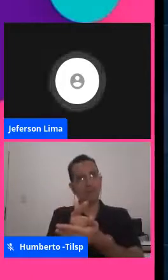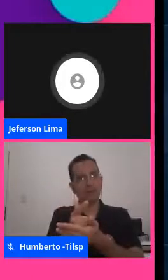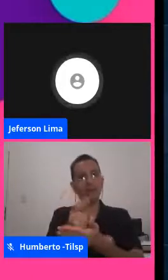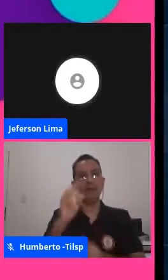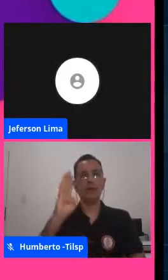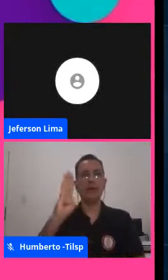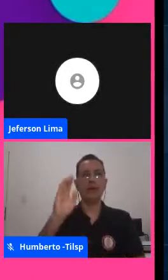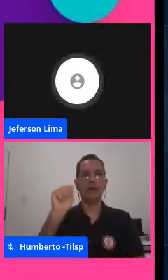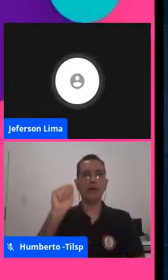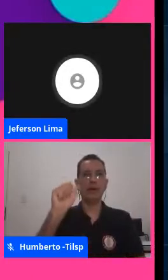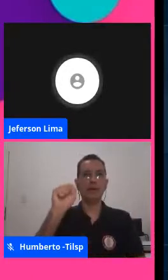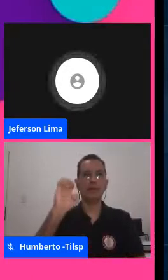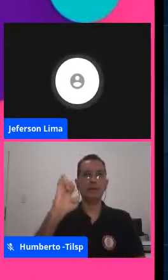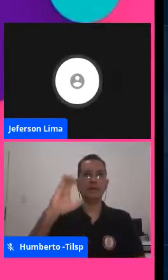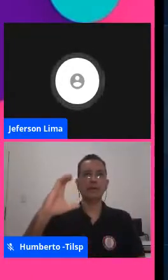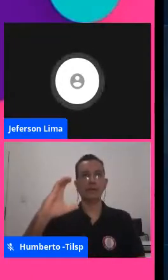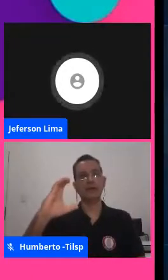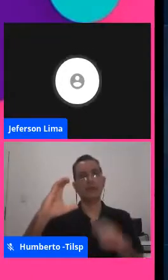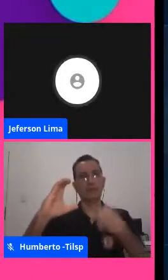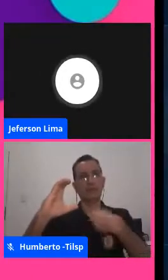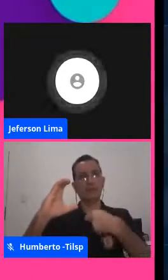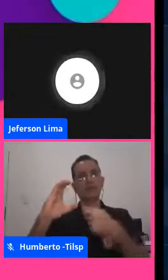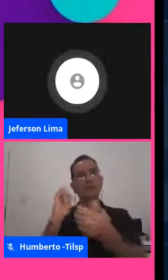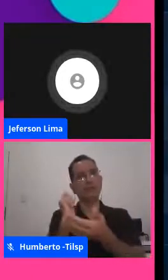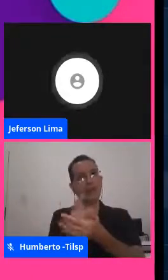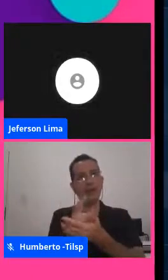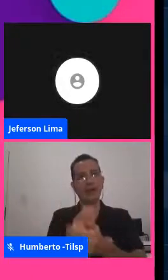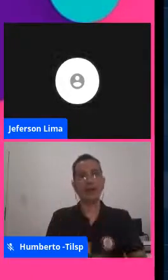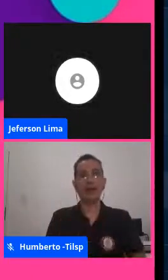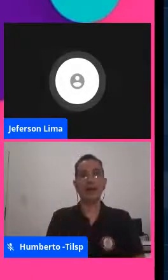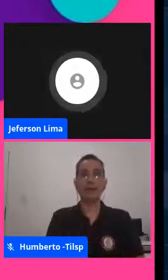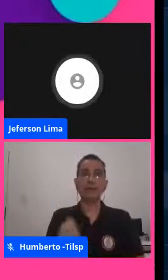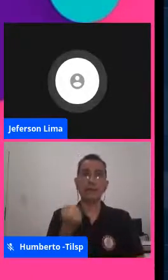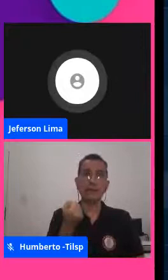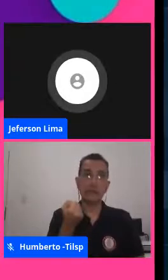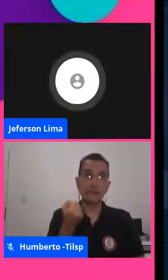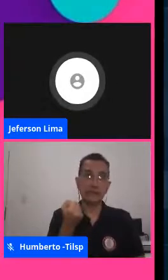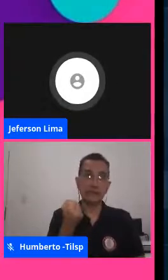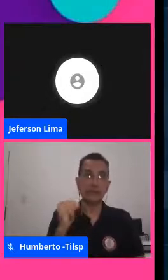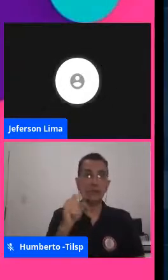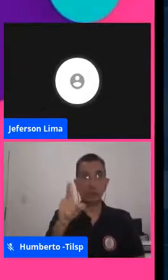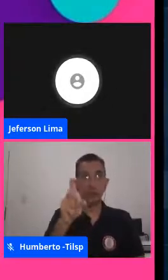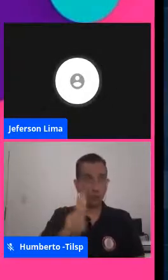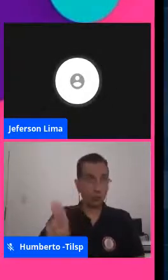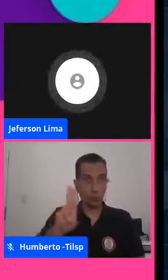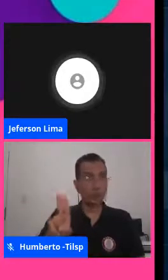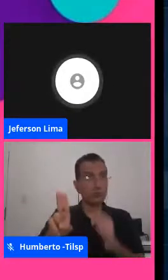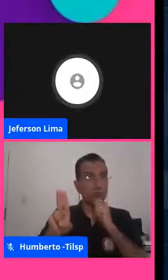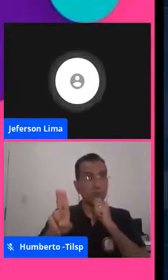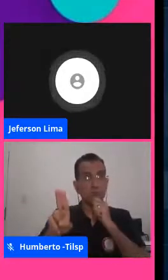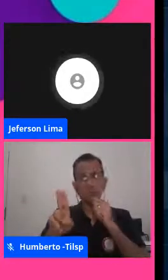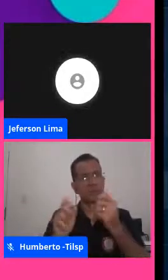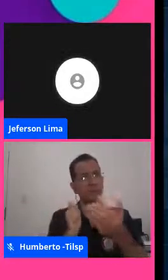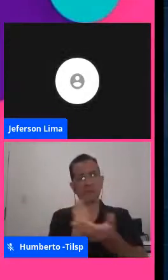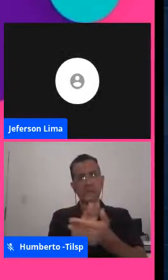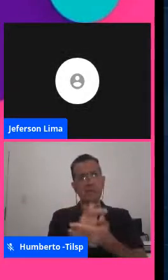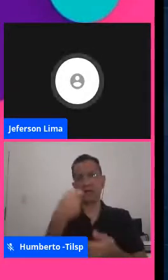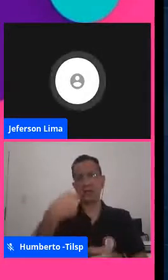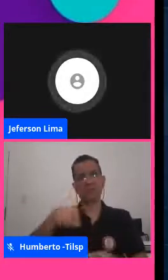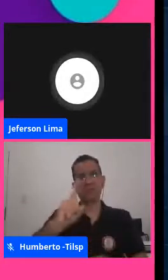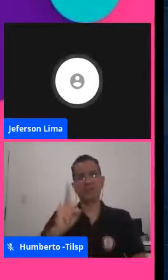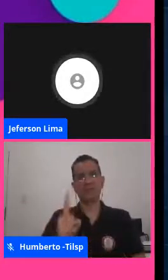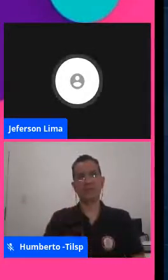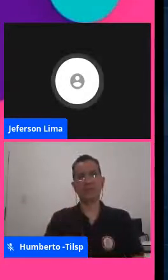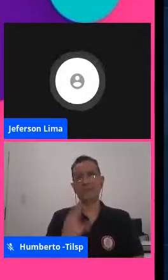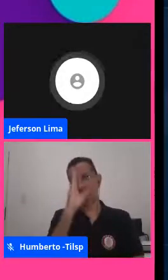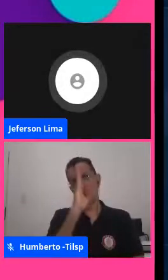você não paga. Tranquilo? Então não tenho muito medo dele não, é só isso. Aí, e se eu não utilizar? Se você não utilizar, não tem o menor problema. Se